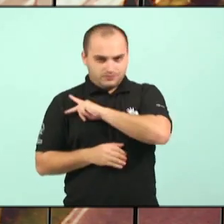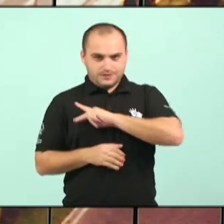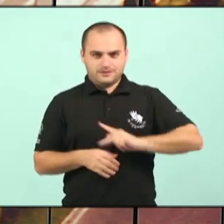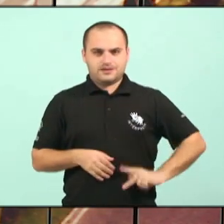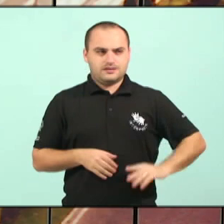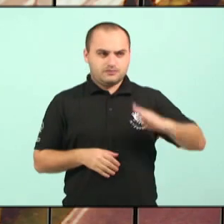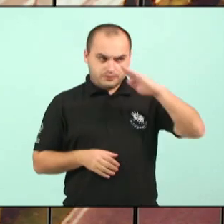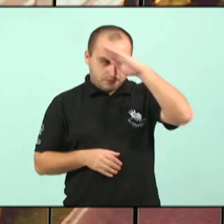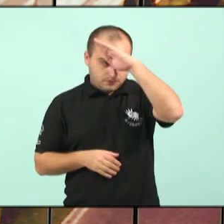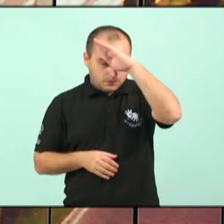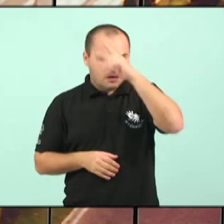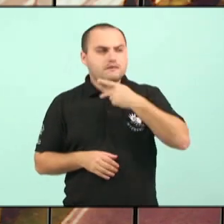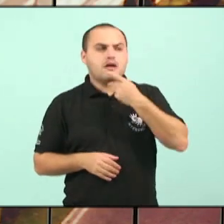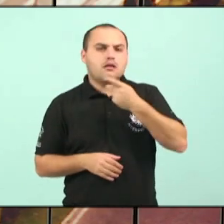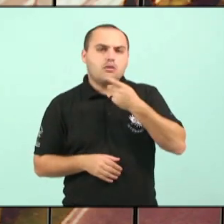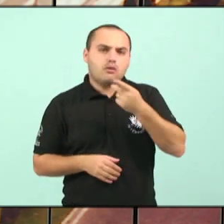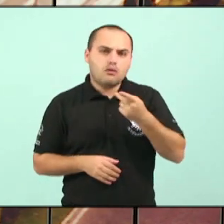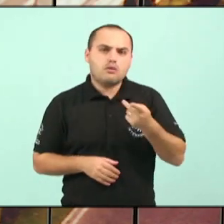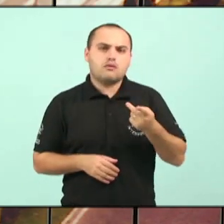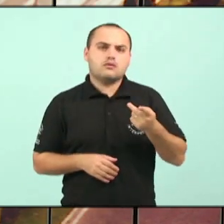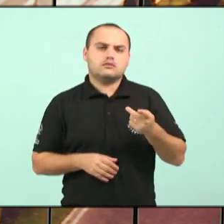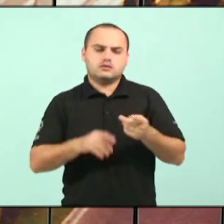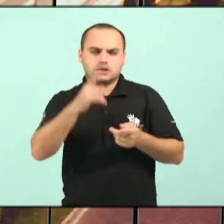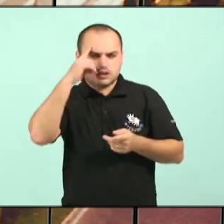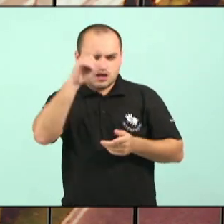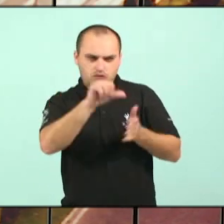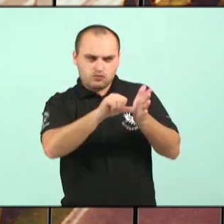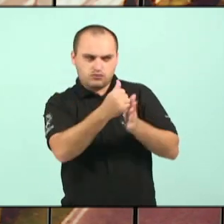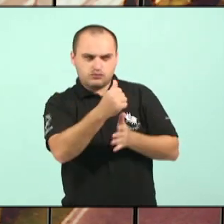Bolsonaro, do presidente Bolsonaro, que assume 1º de janeiro,